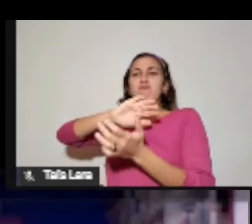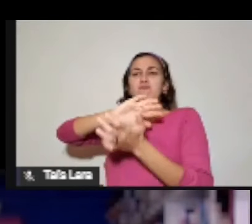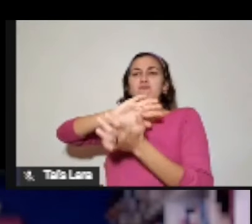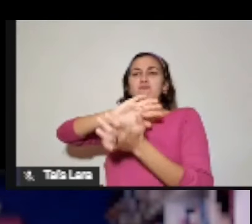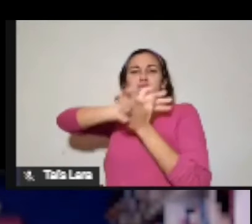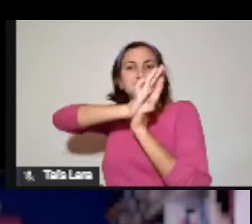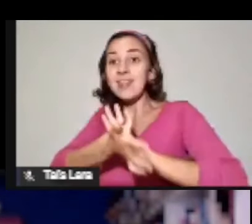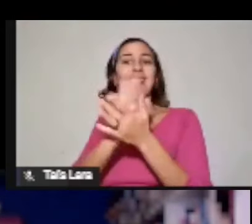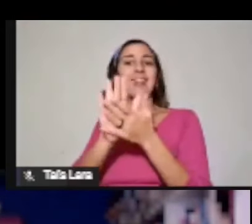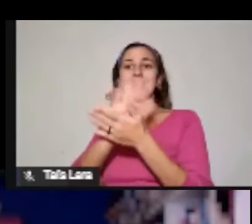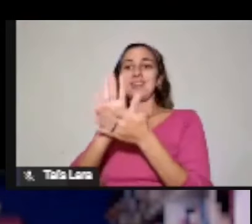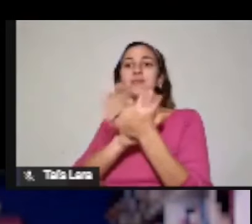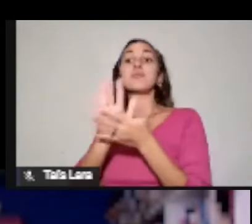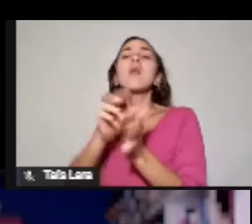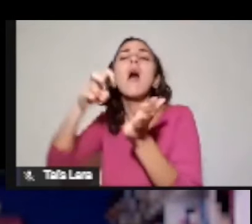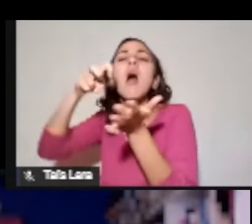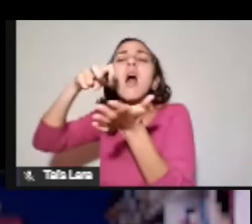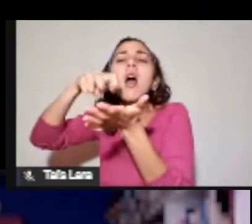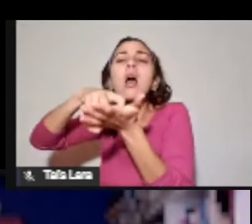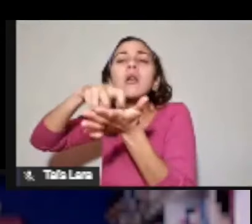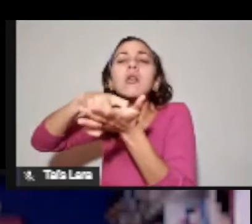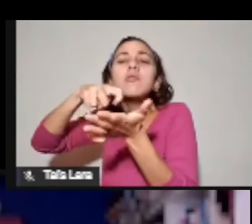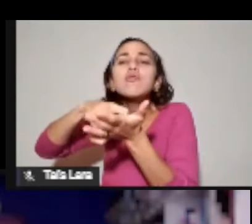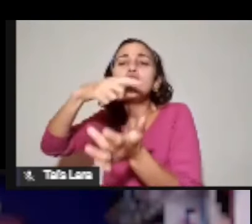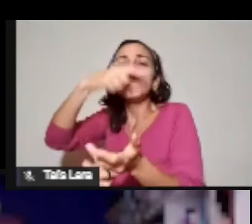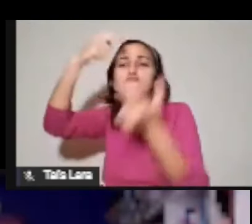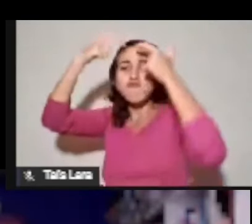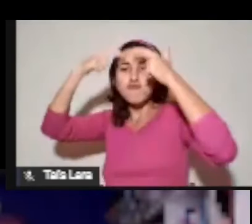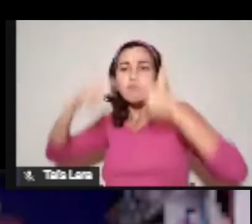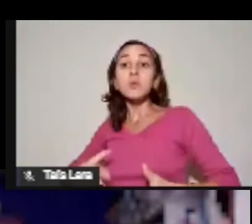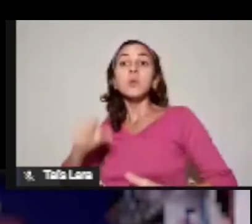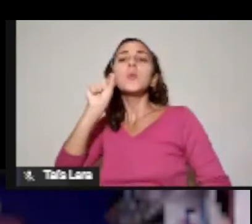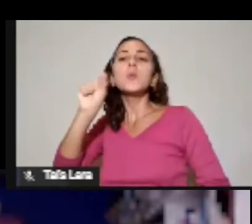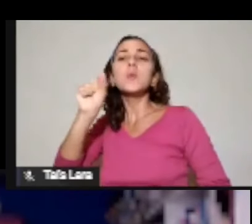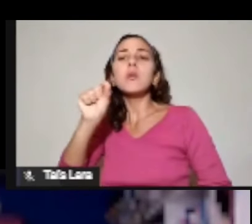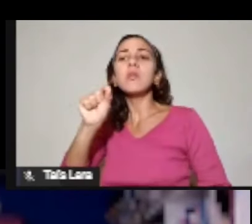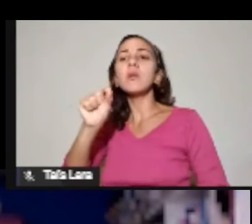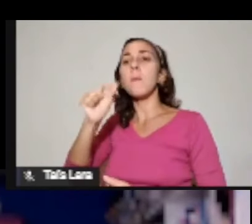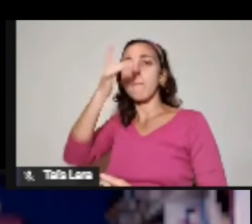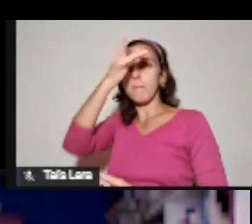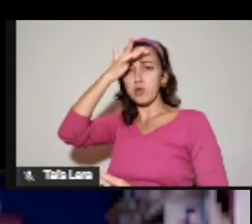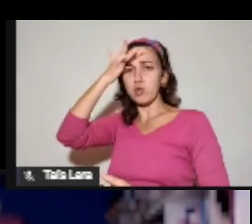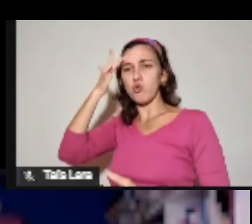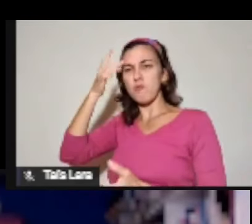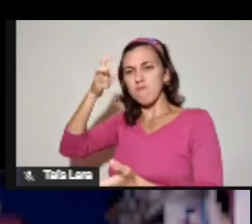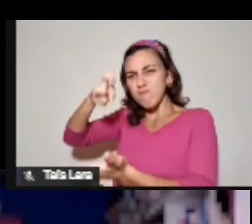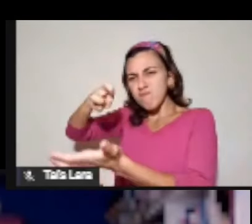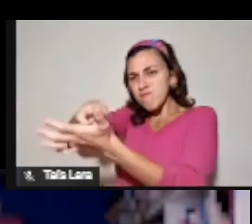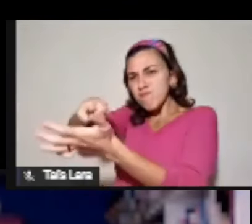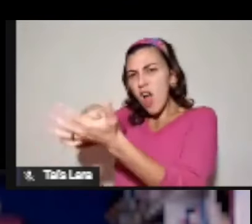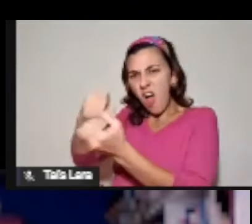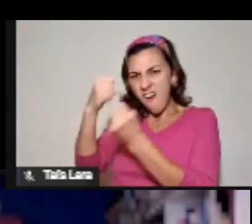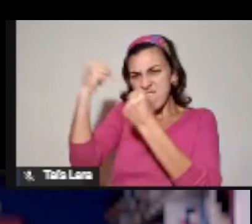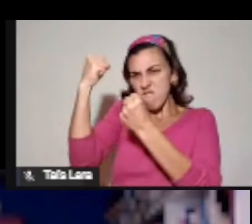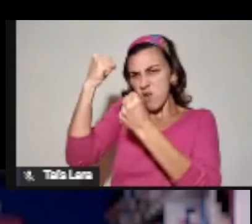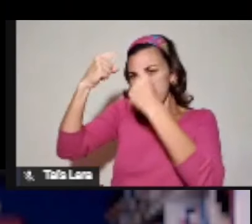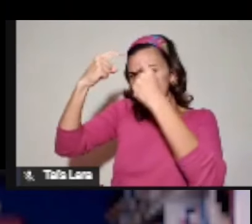para disciplinar ou punir com o uso da força física que cause na criança ou no adolescente sofrimento